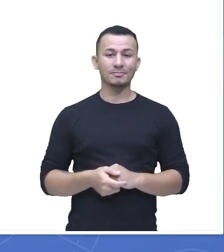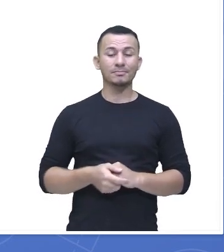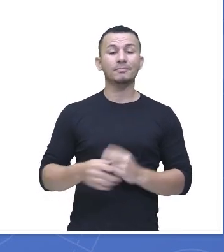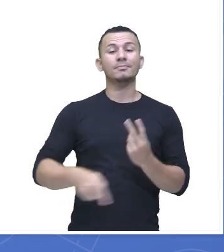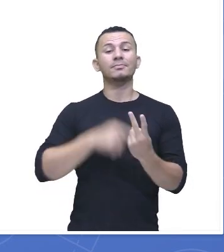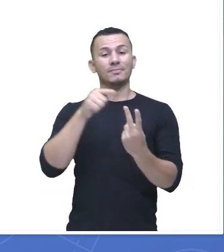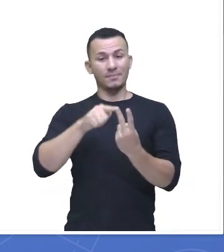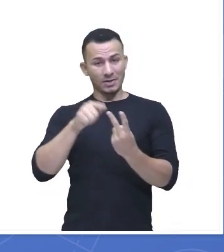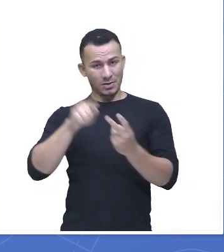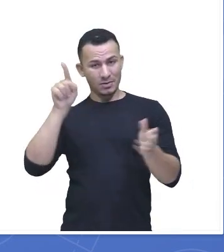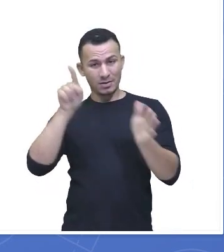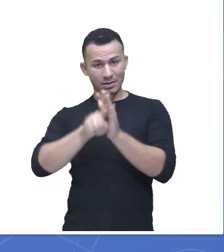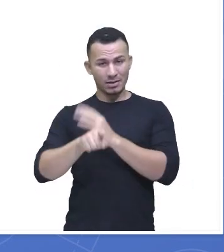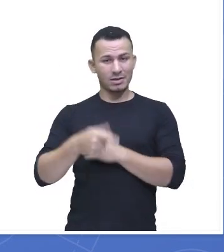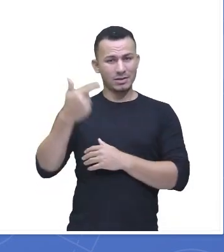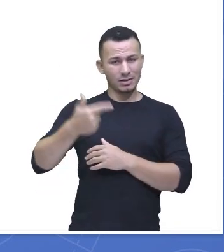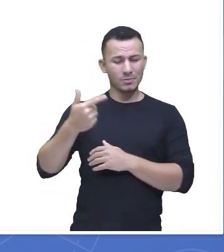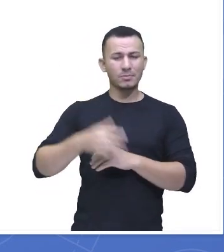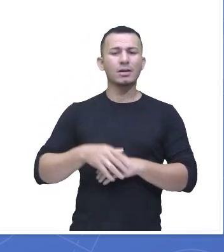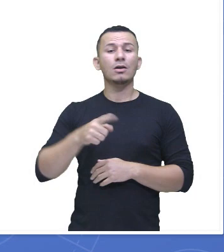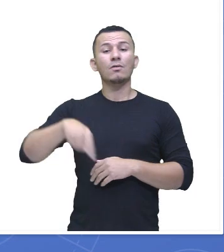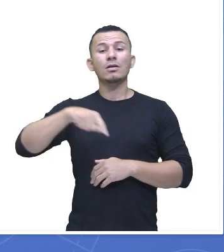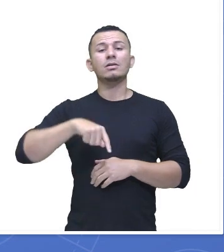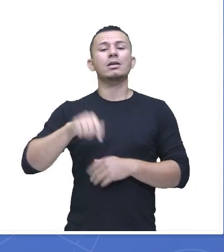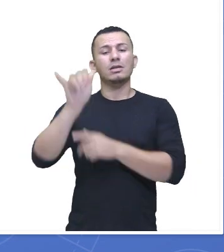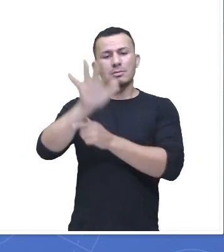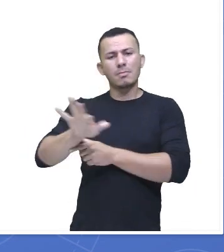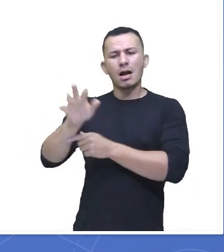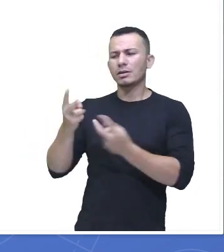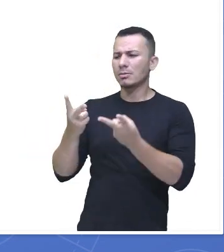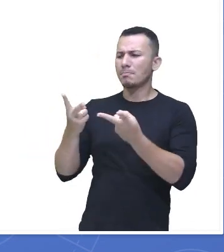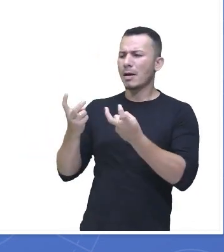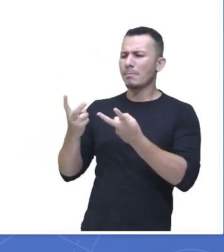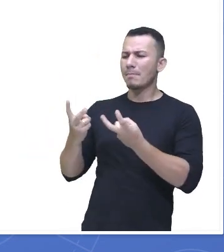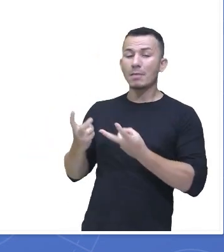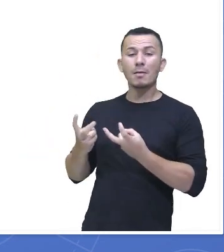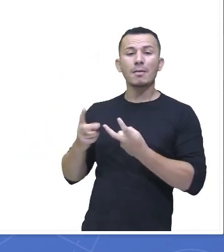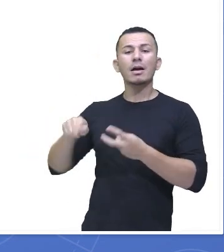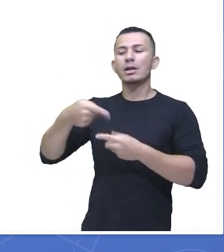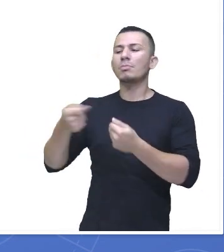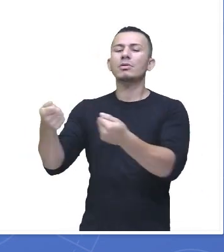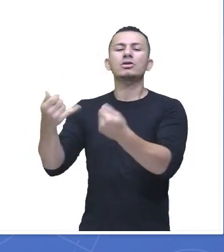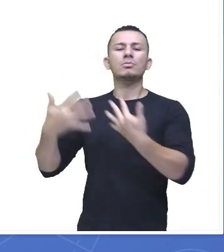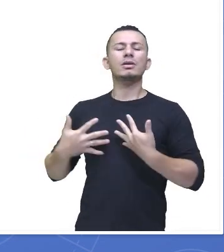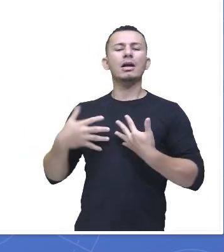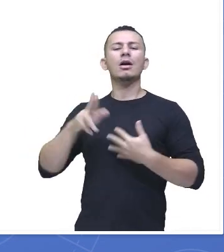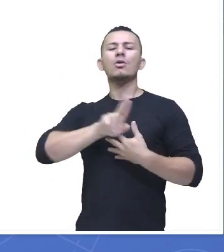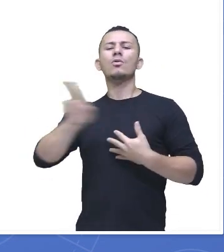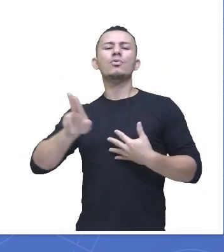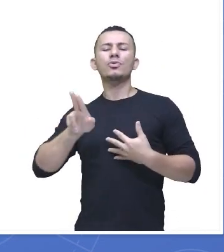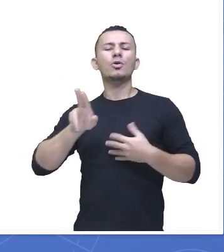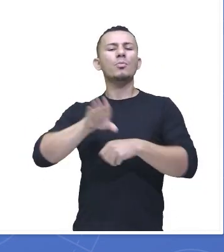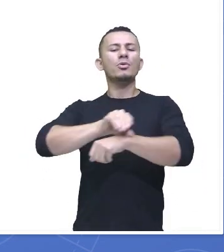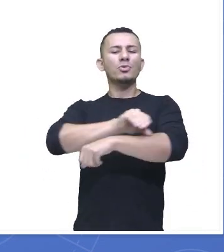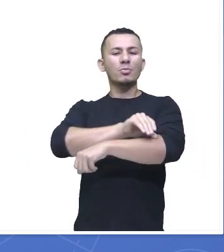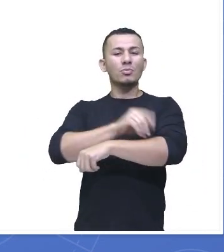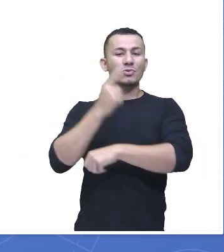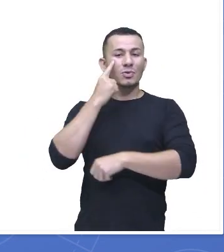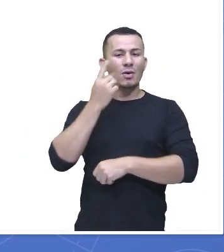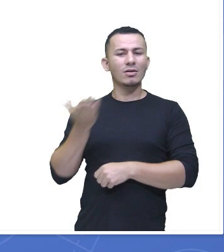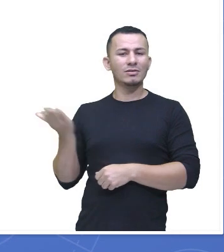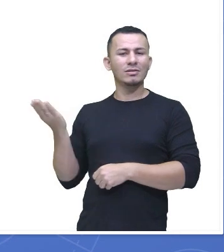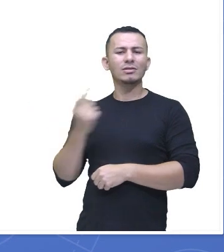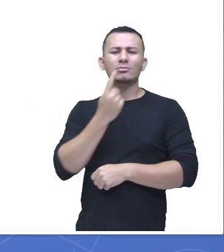na questão 2, eu peço que vocês observem a imagem e me digam qual é esse músculo destacado, este que